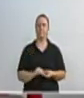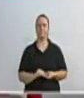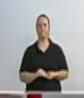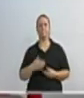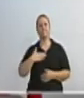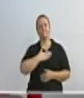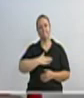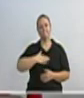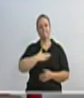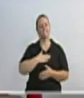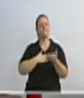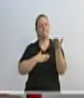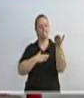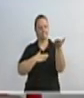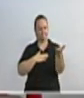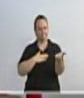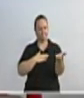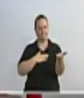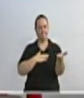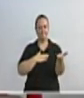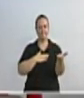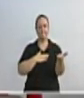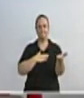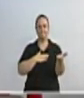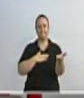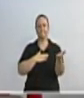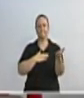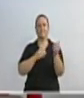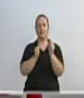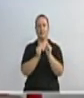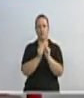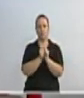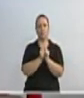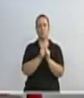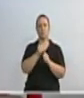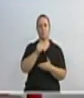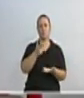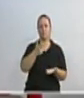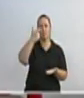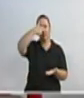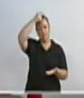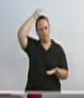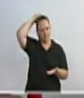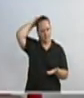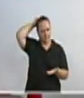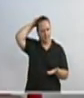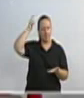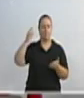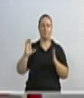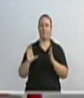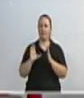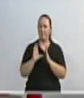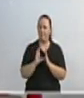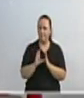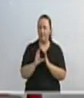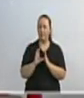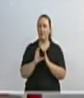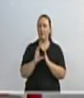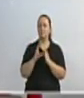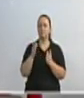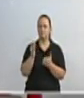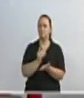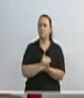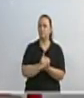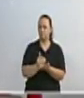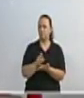o presidente da Câmara, o nosso companheiro Adriano Pereira, e o Caminha por essa iniciativa. O